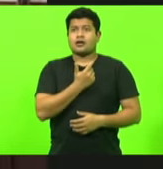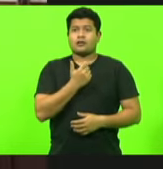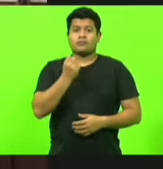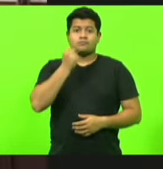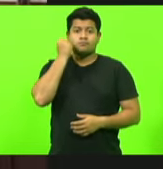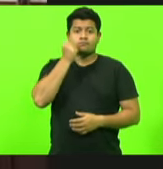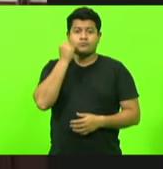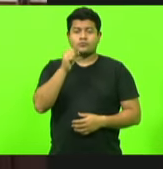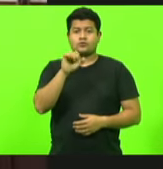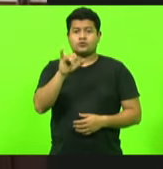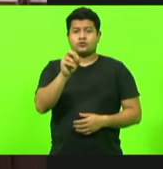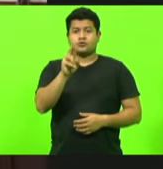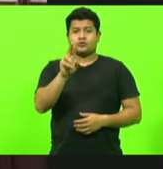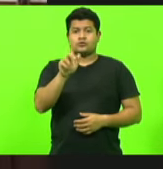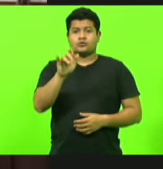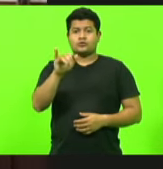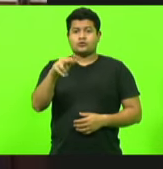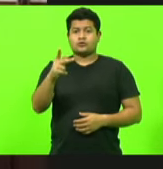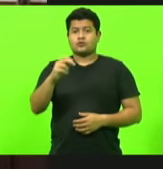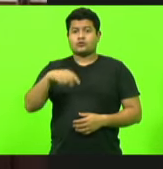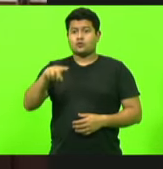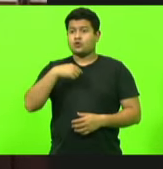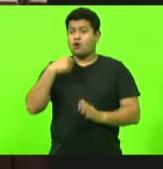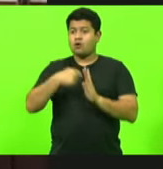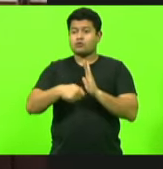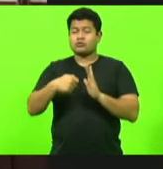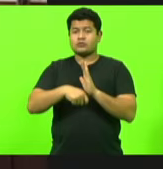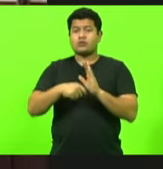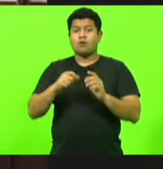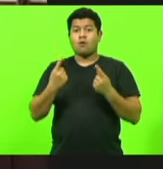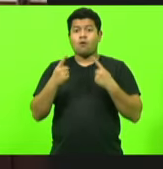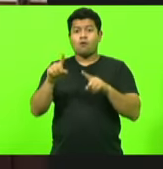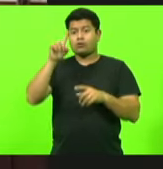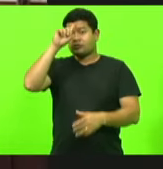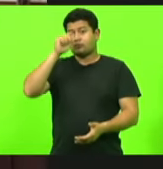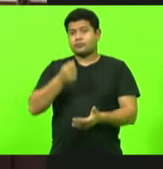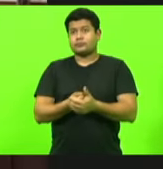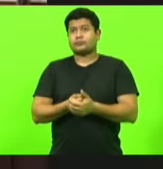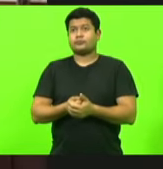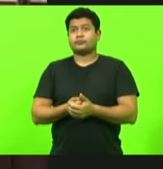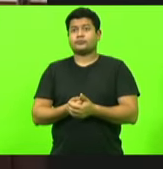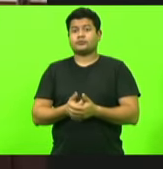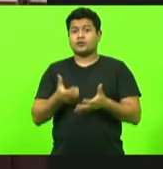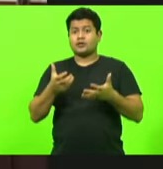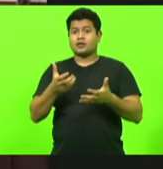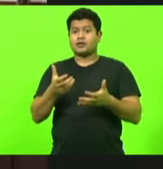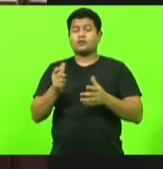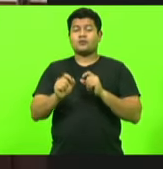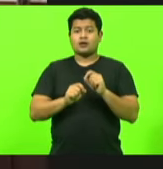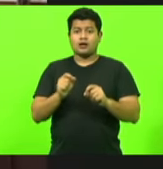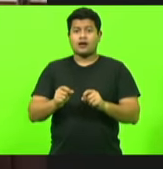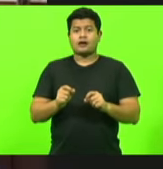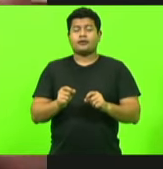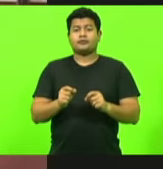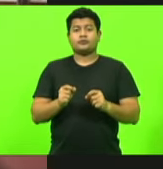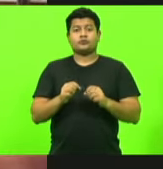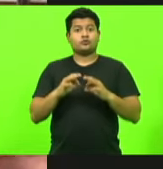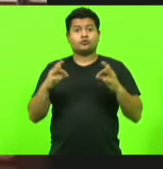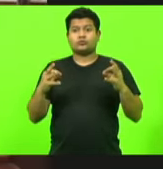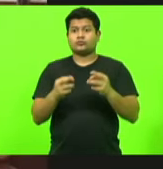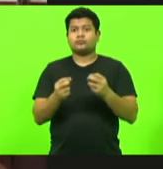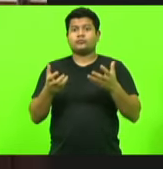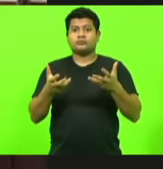nós lutamos contra uma decisão da maioria, que queria os 200 milhões do trecho 1 e 2. Todo mundo